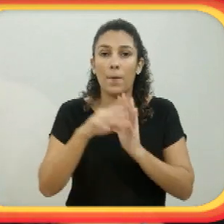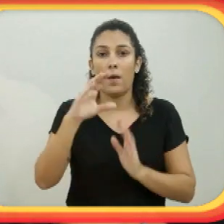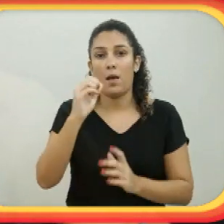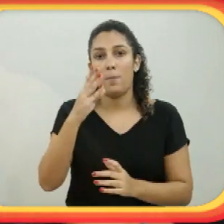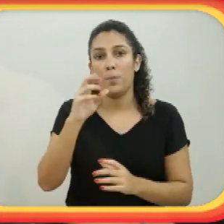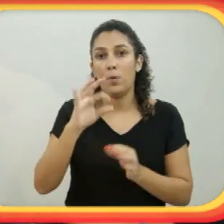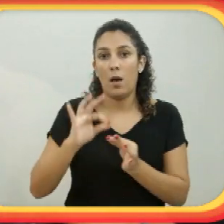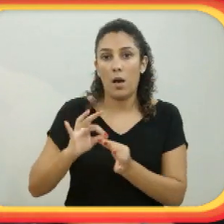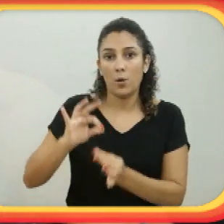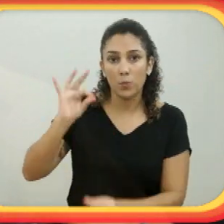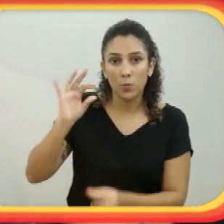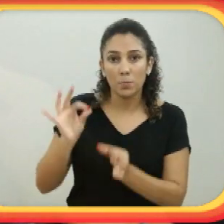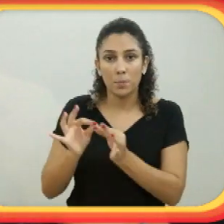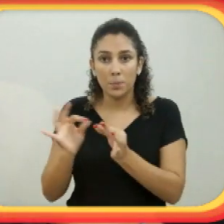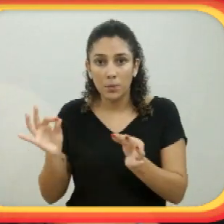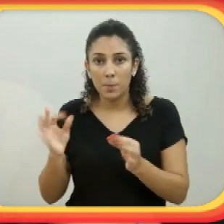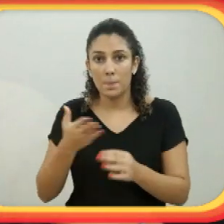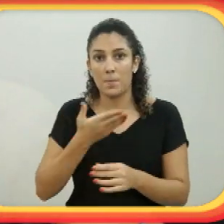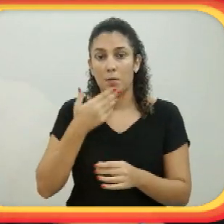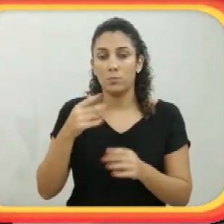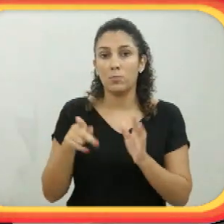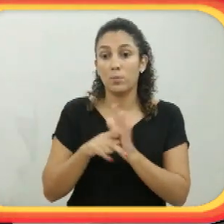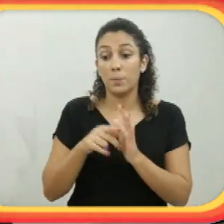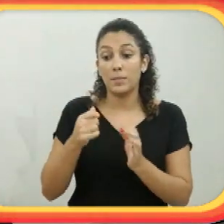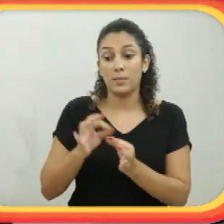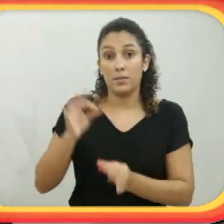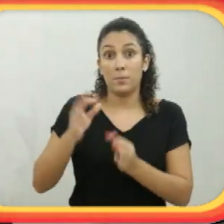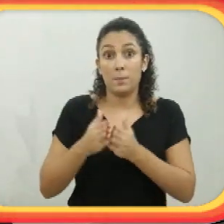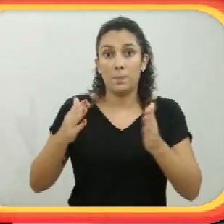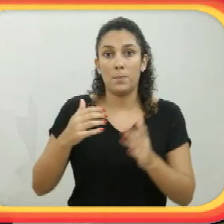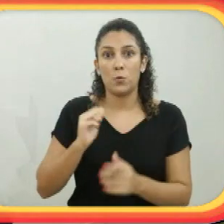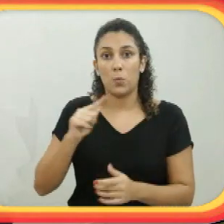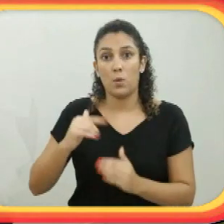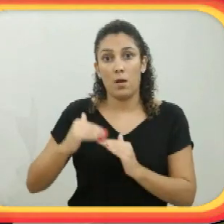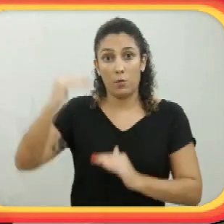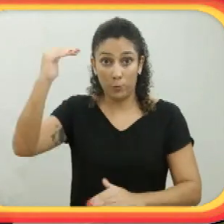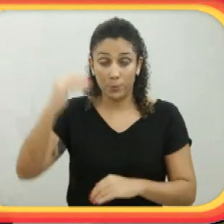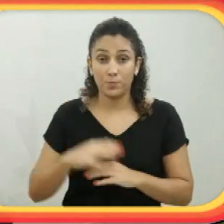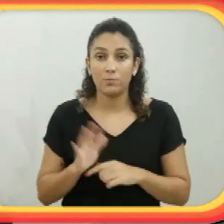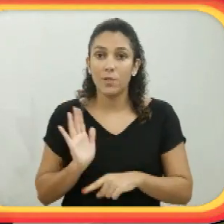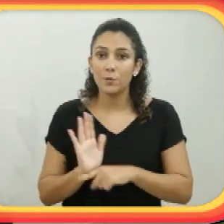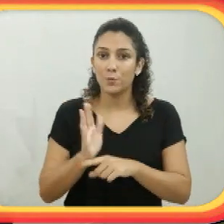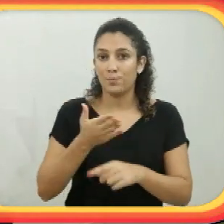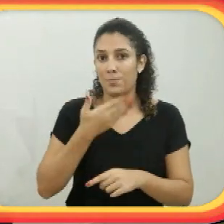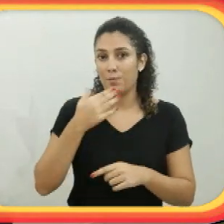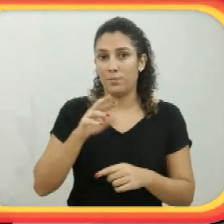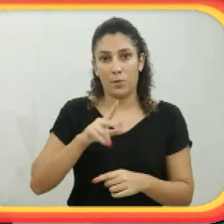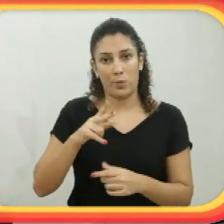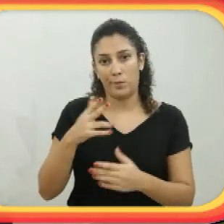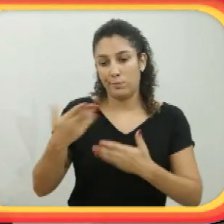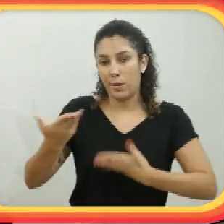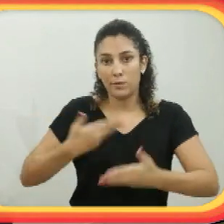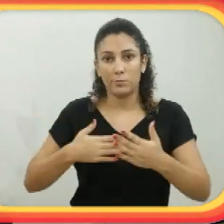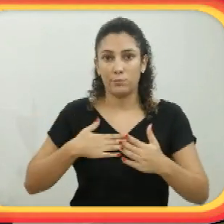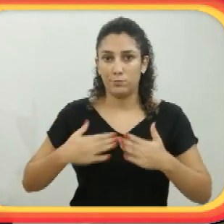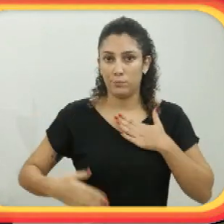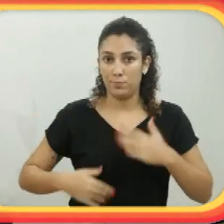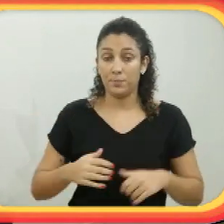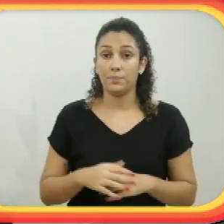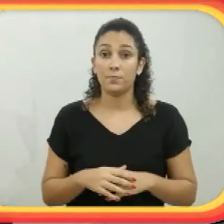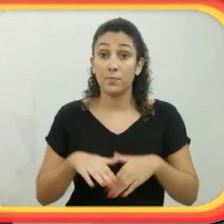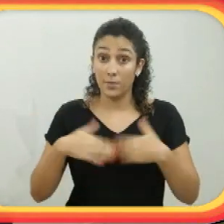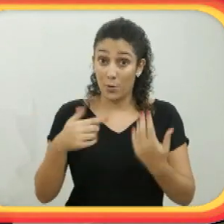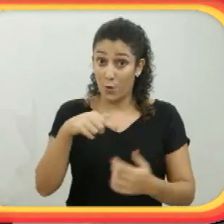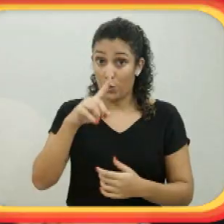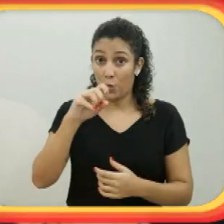e um comprimento maior do que seria a altura normal dele. Ele vai ter uma impulsão a mais que não é natural em relação ao corpo dele. Então isso seria um